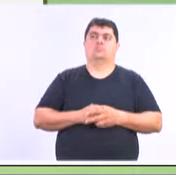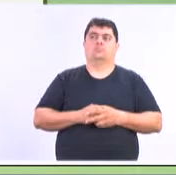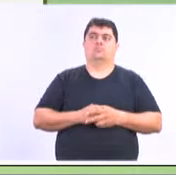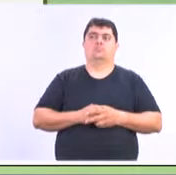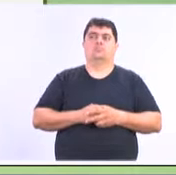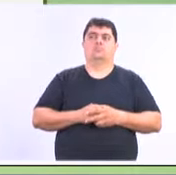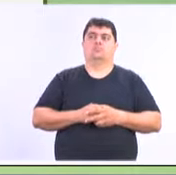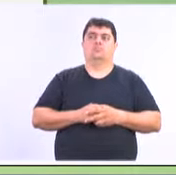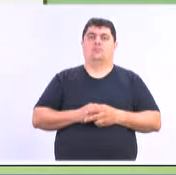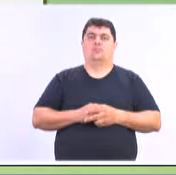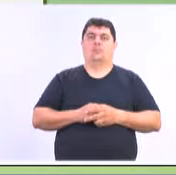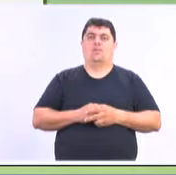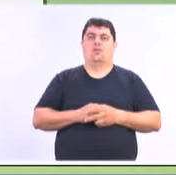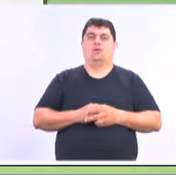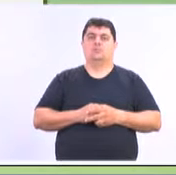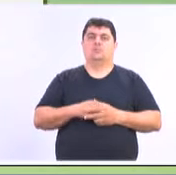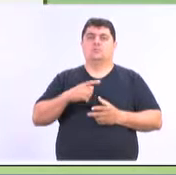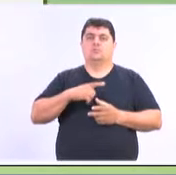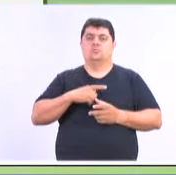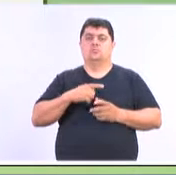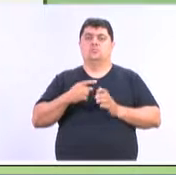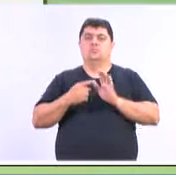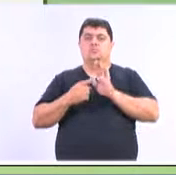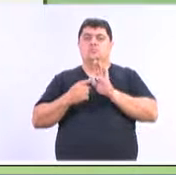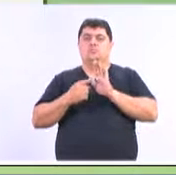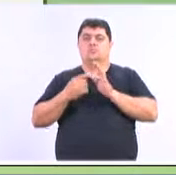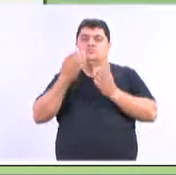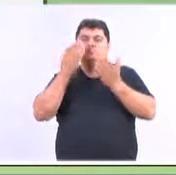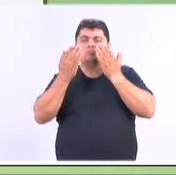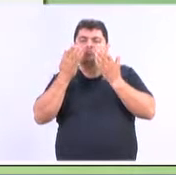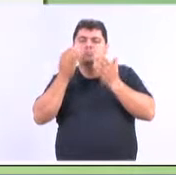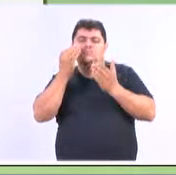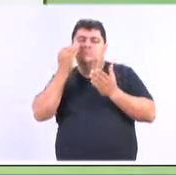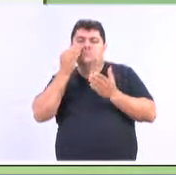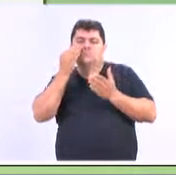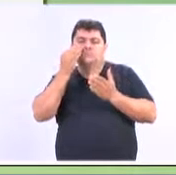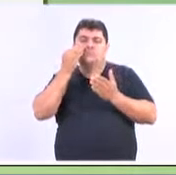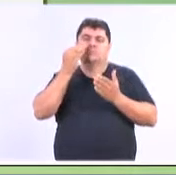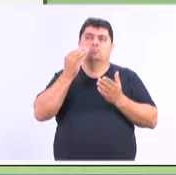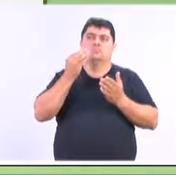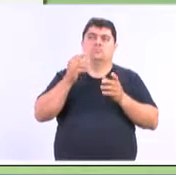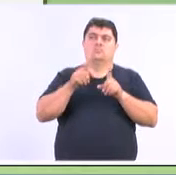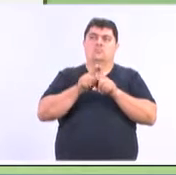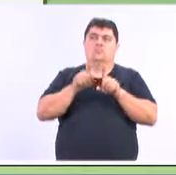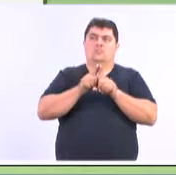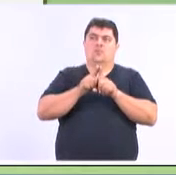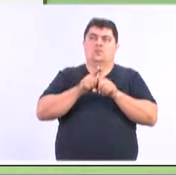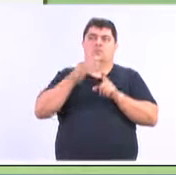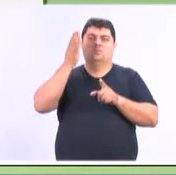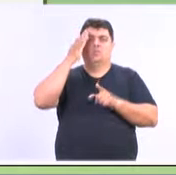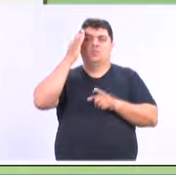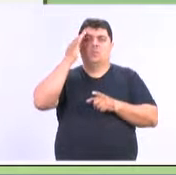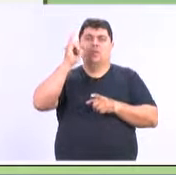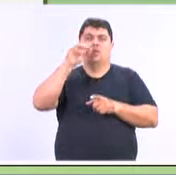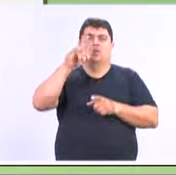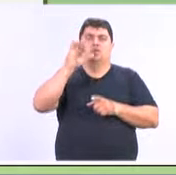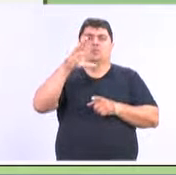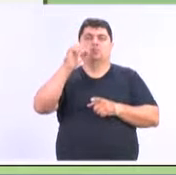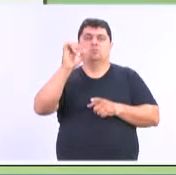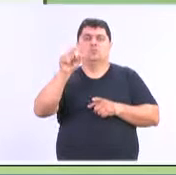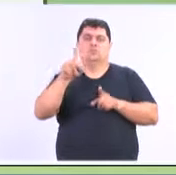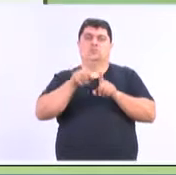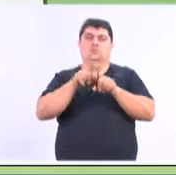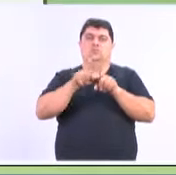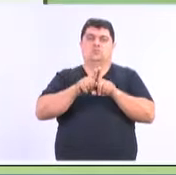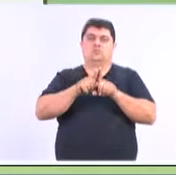contábeis, através da análise vertical e horizontal, trabalhar os índices de